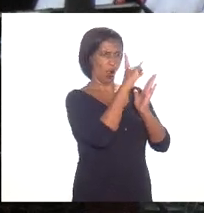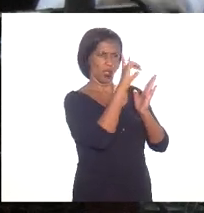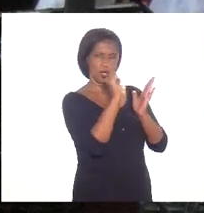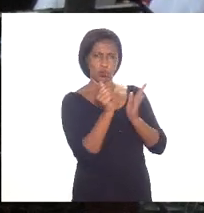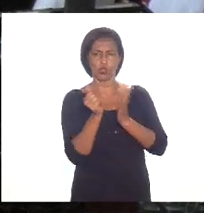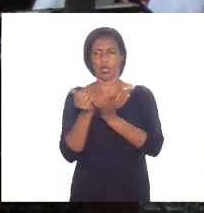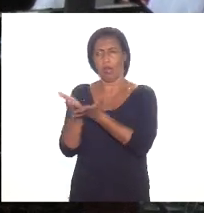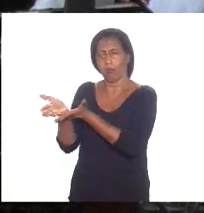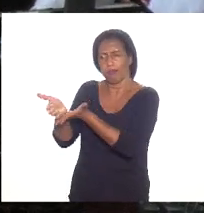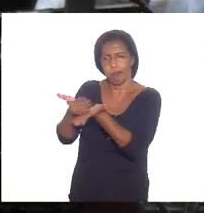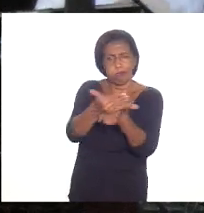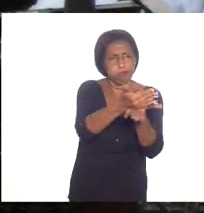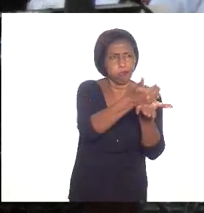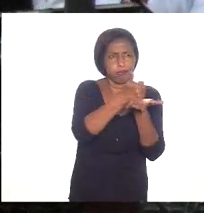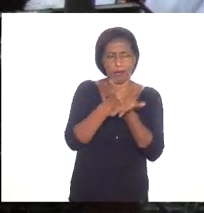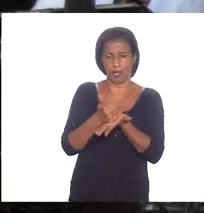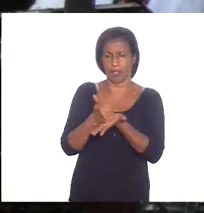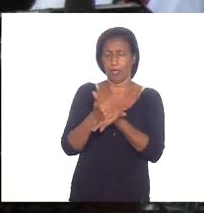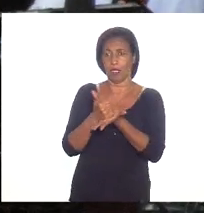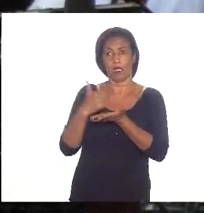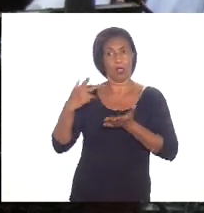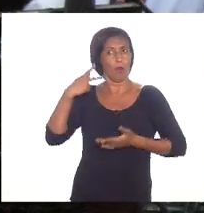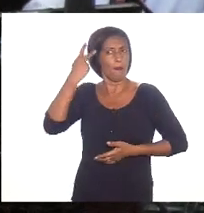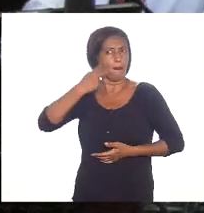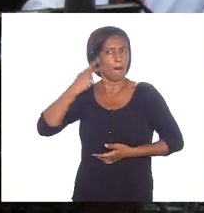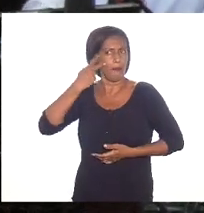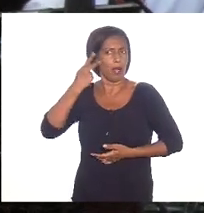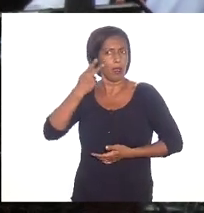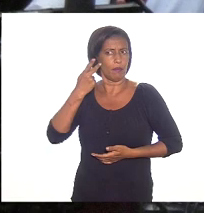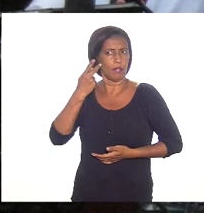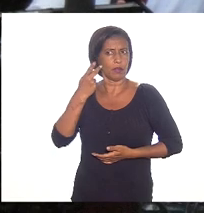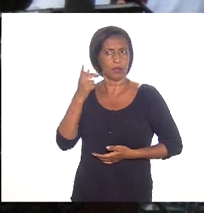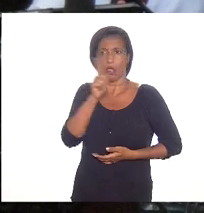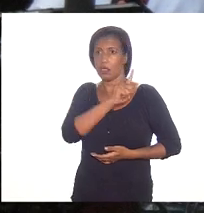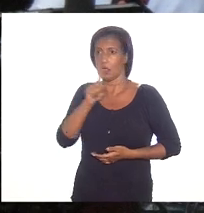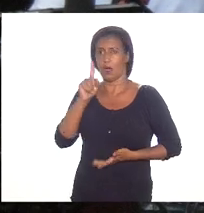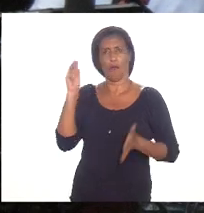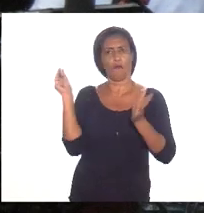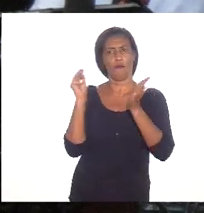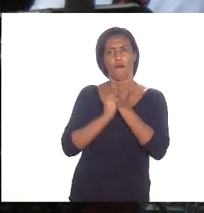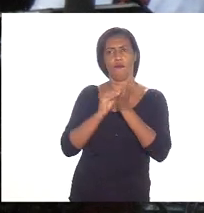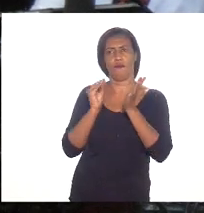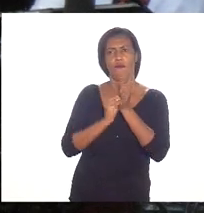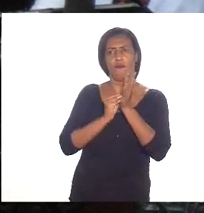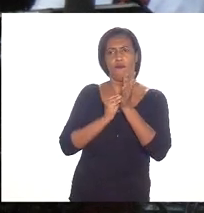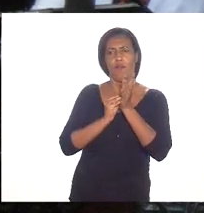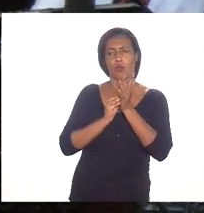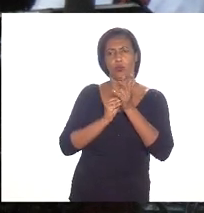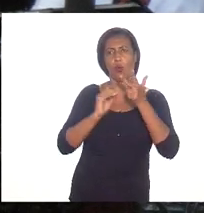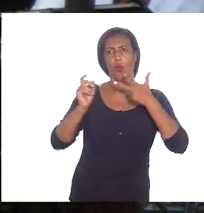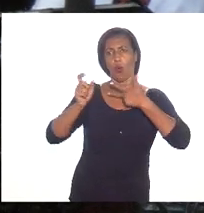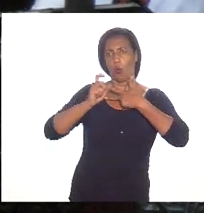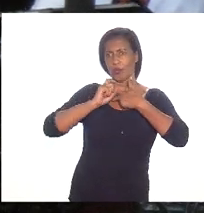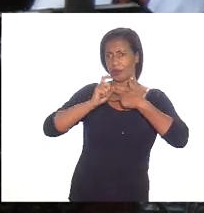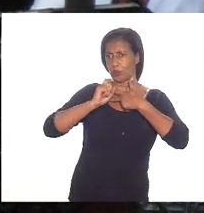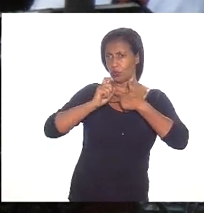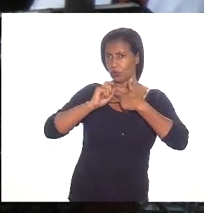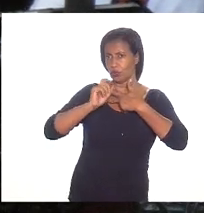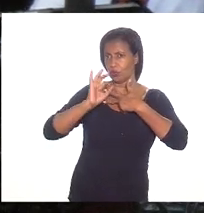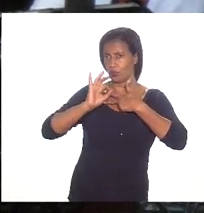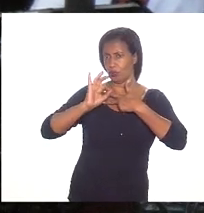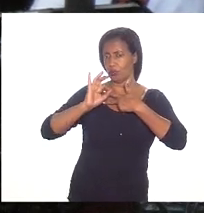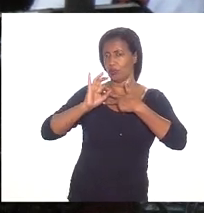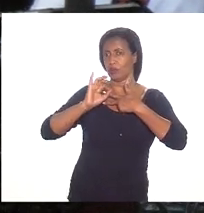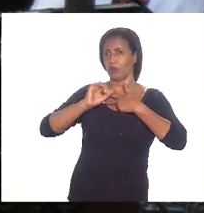arrecadação. Então, o parlamento não faltou ao executivo. E não é de agora, não. Foi em 16,